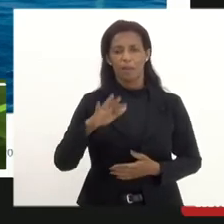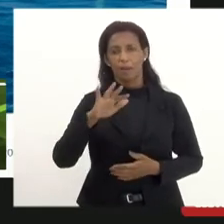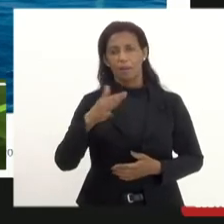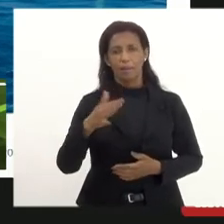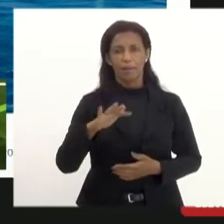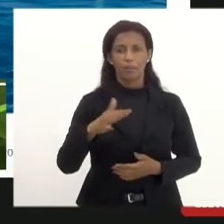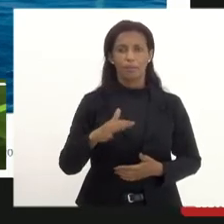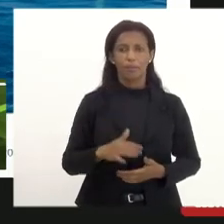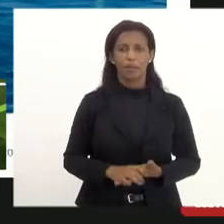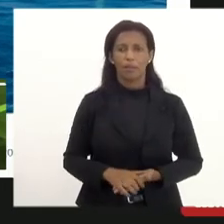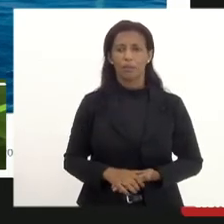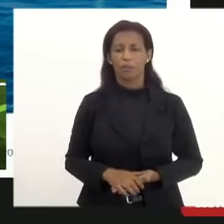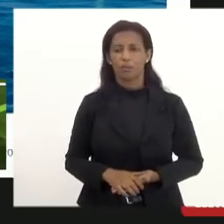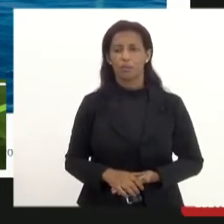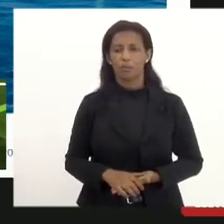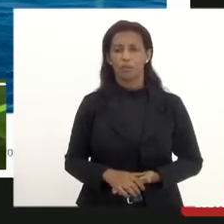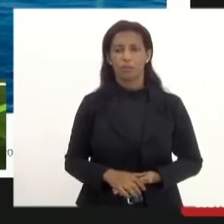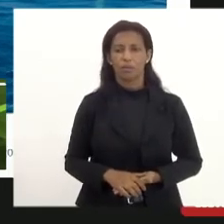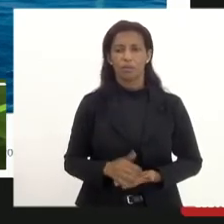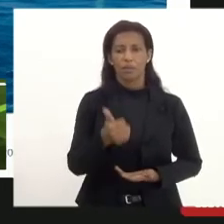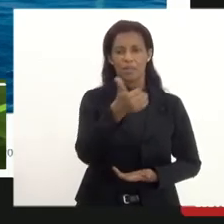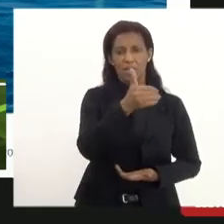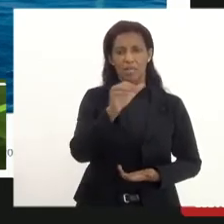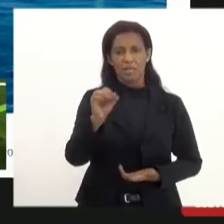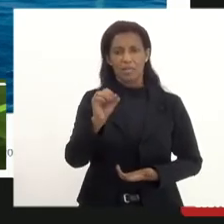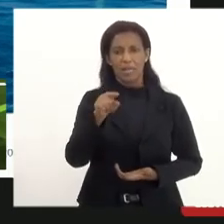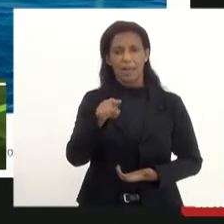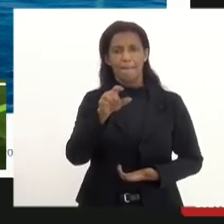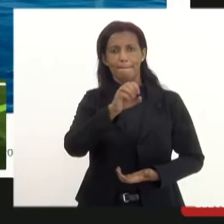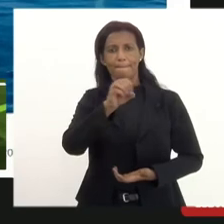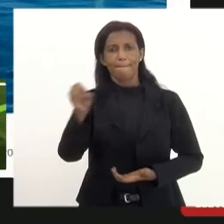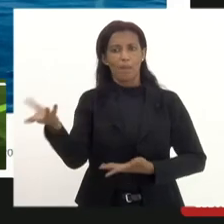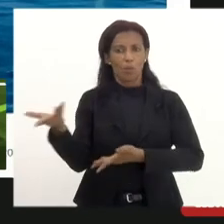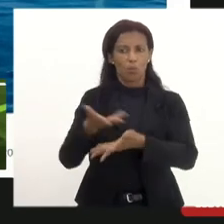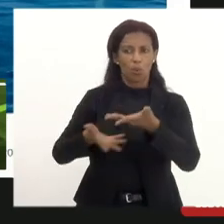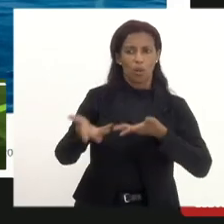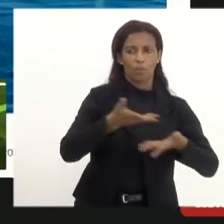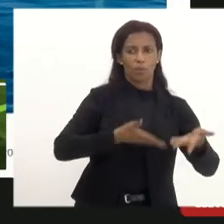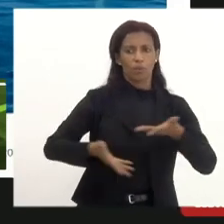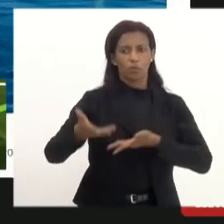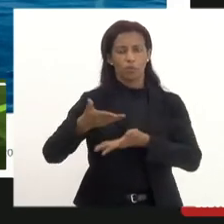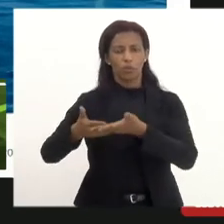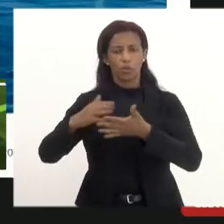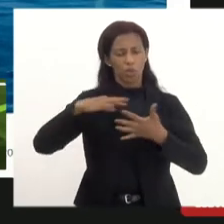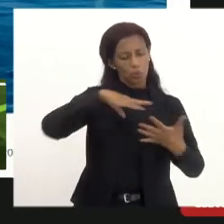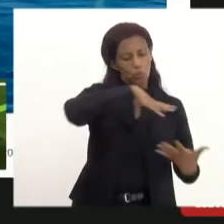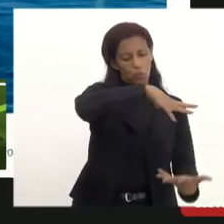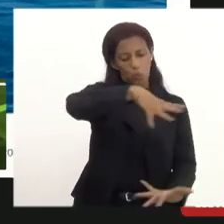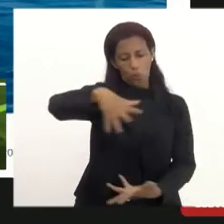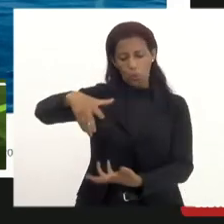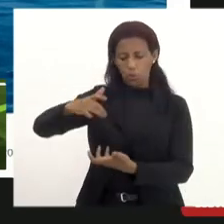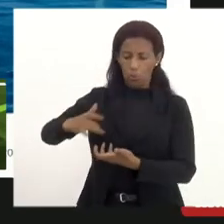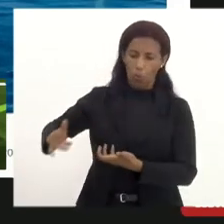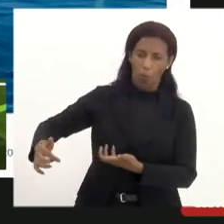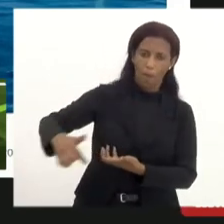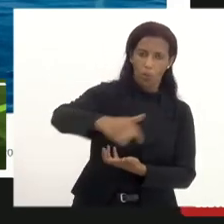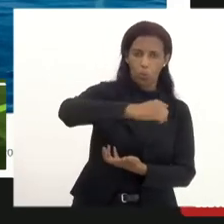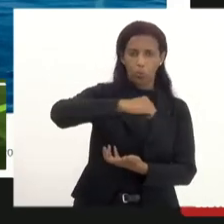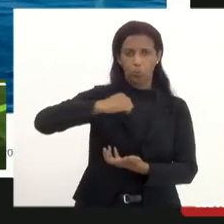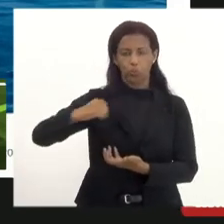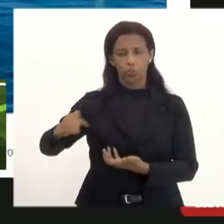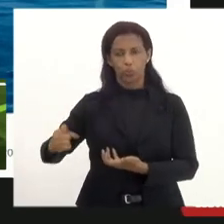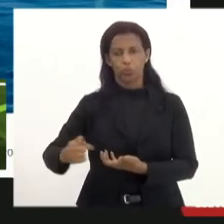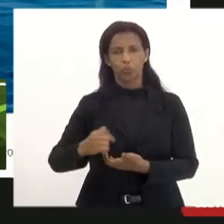operação com mais de 100 mil colaboradores em todos os segmentos que